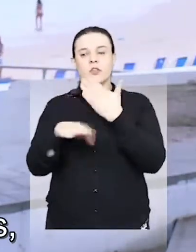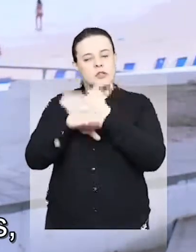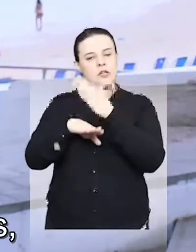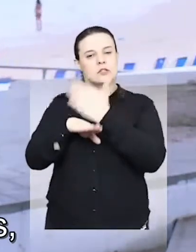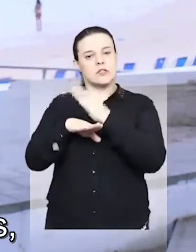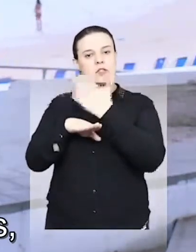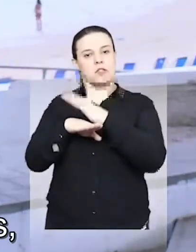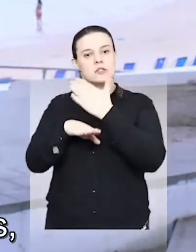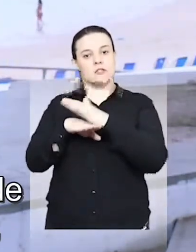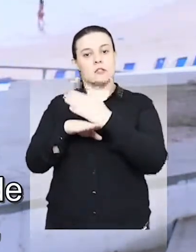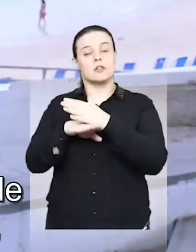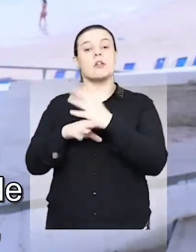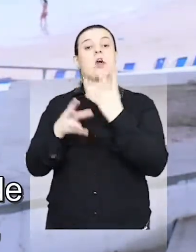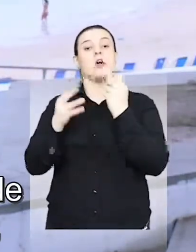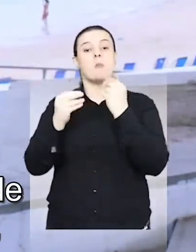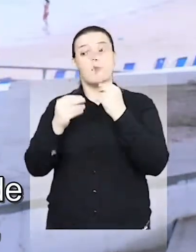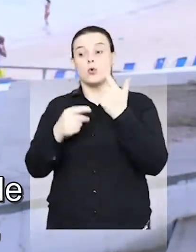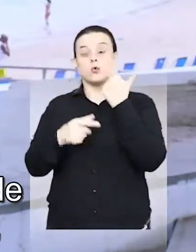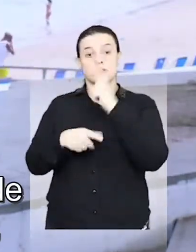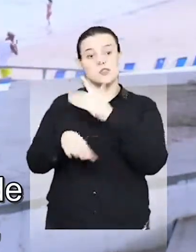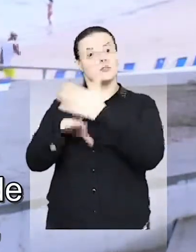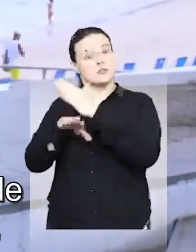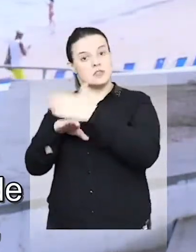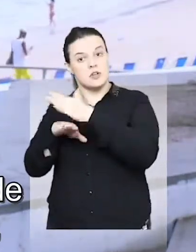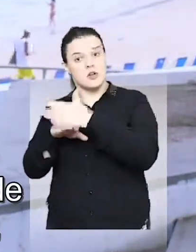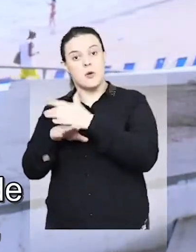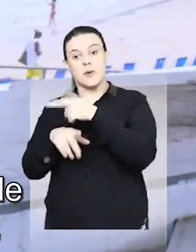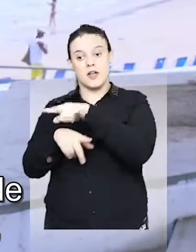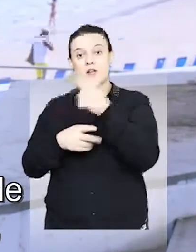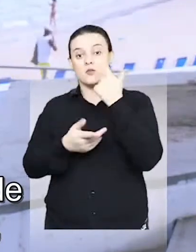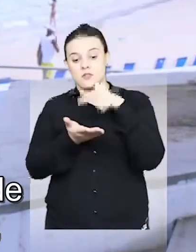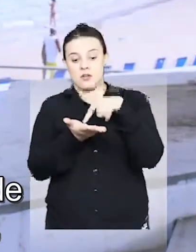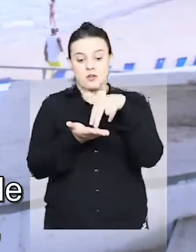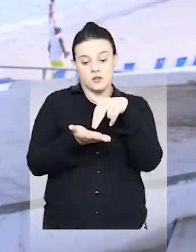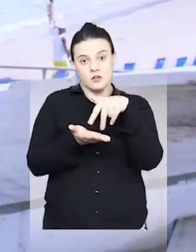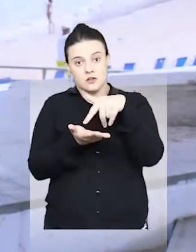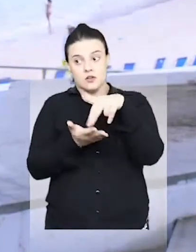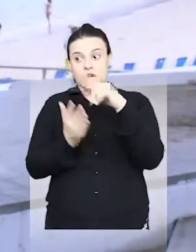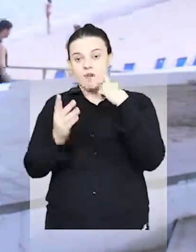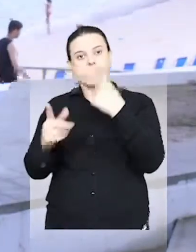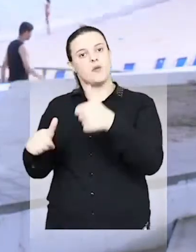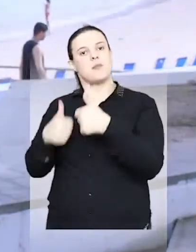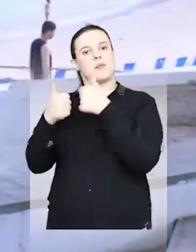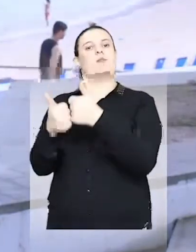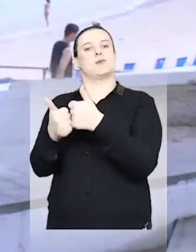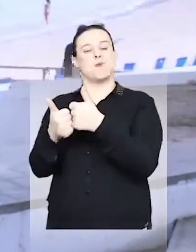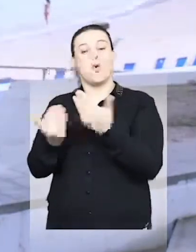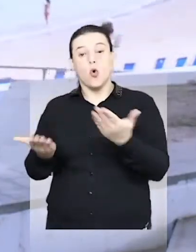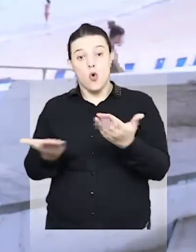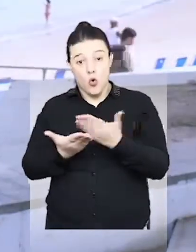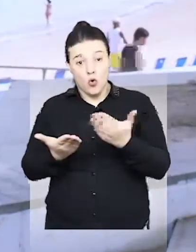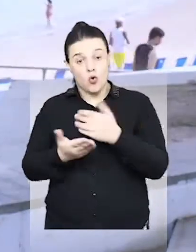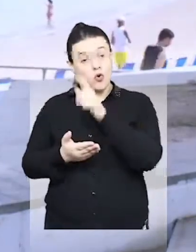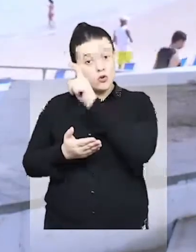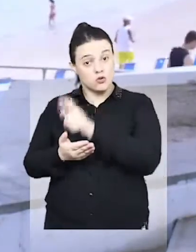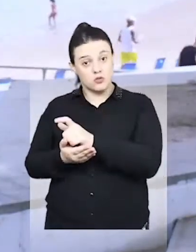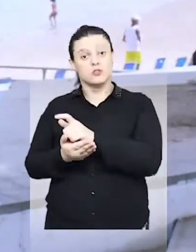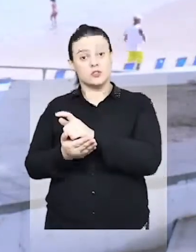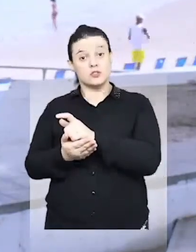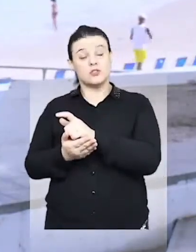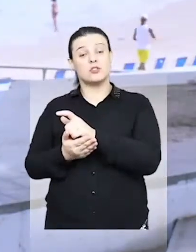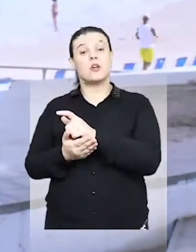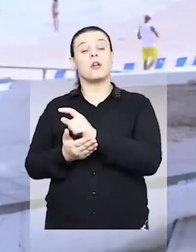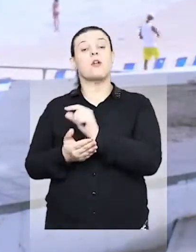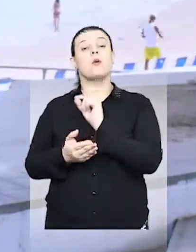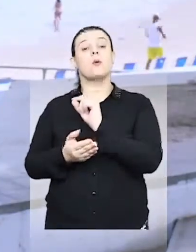periodização, de nossos treinamentos, a gente começou a fazer muito trabalho de coordenação, muito trabalho de educativo. E eu fui vendo essa melhora dele. Hoje, Felipe, ele